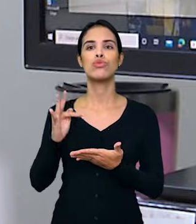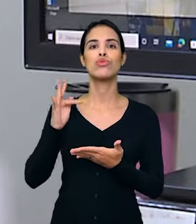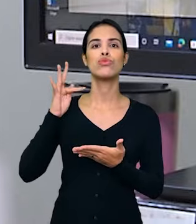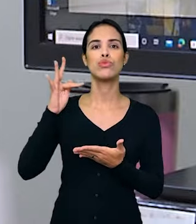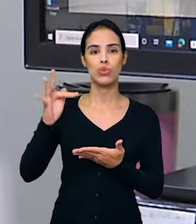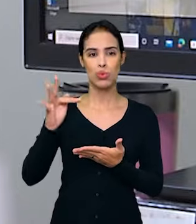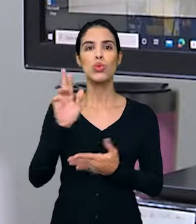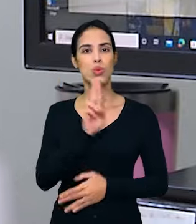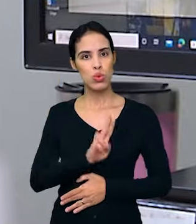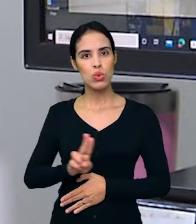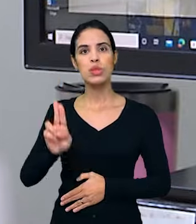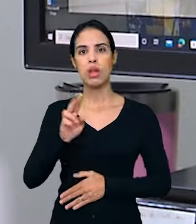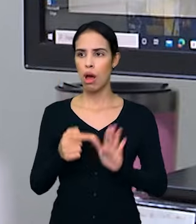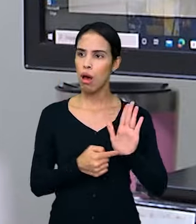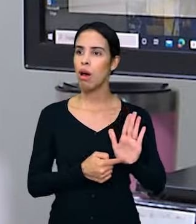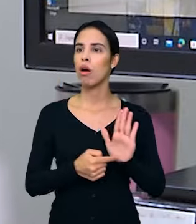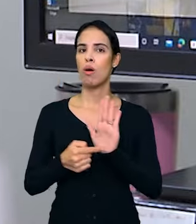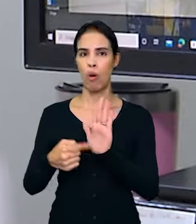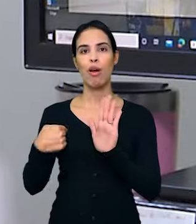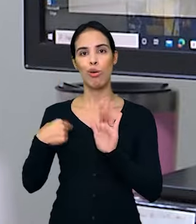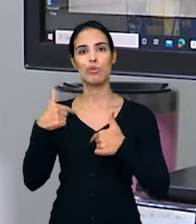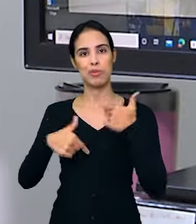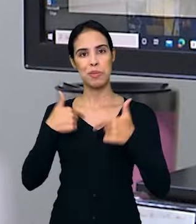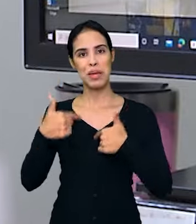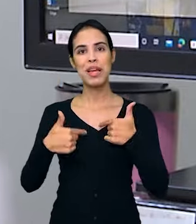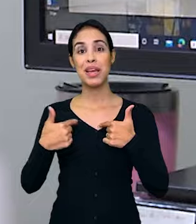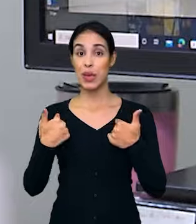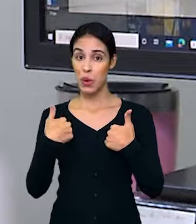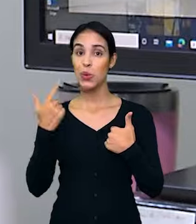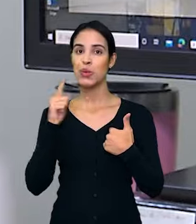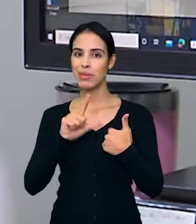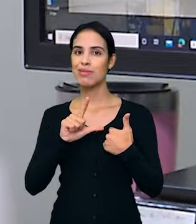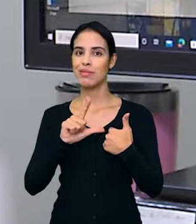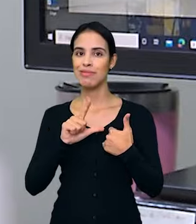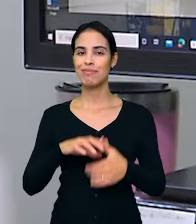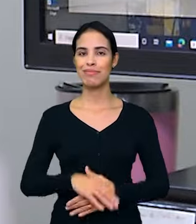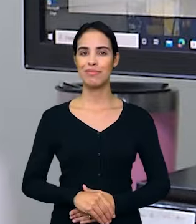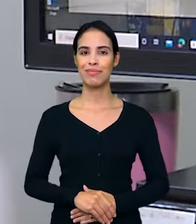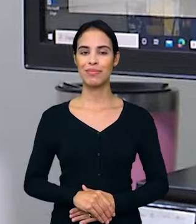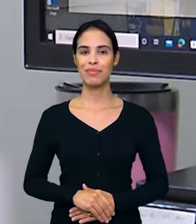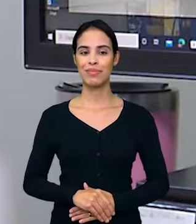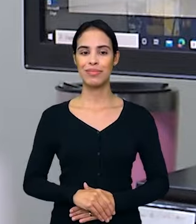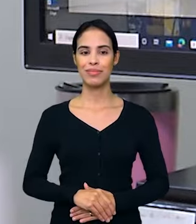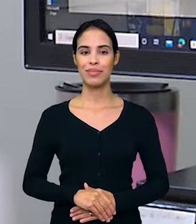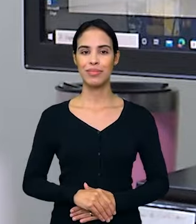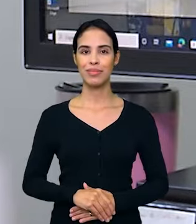automaticamente, lá no futuro, usar disso aqui e falar assim, olha, eu trabalhei, eu ganhei e eu estou aqui.